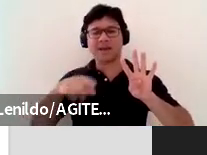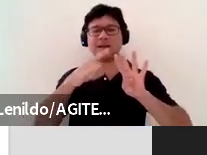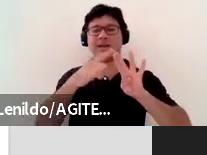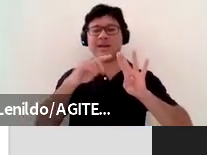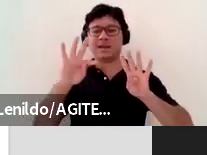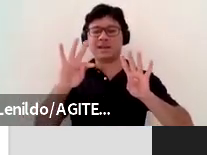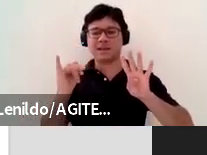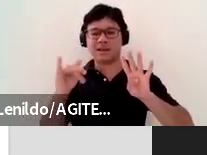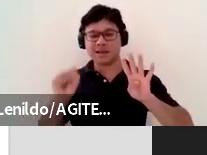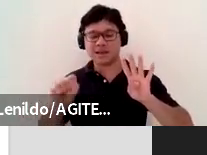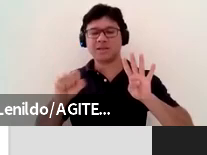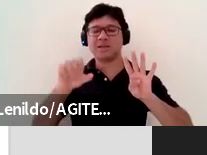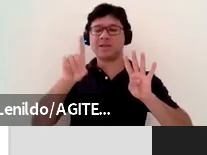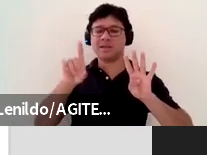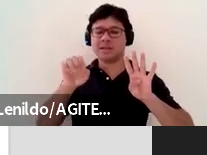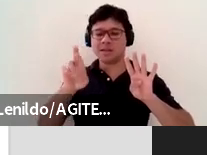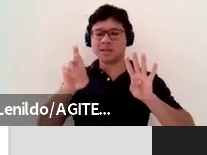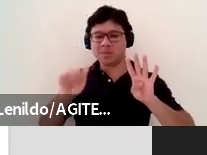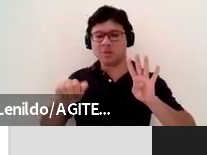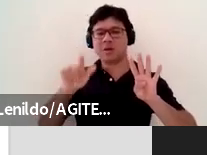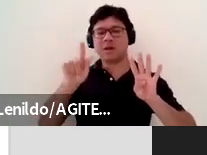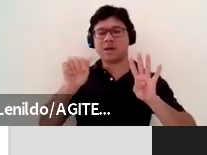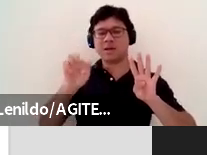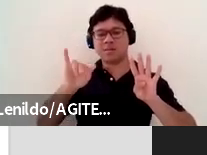Débora Fleck e Gabriela Batista.